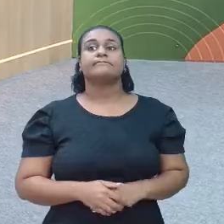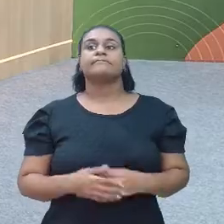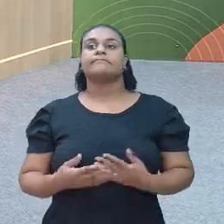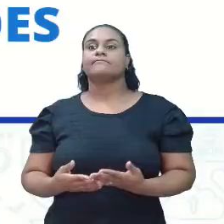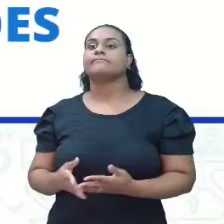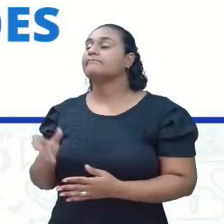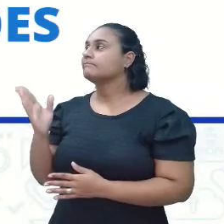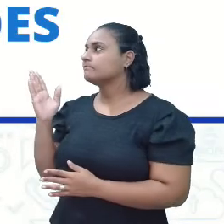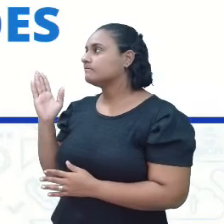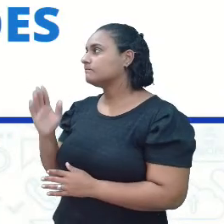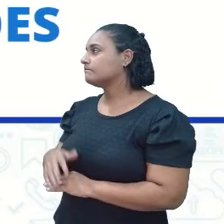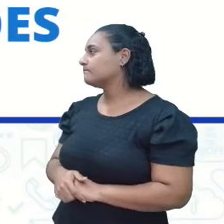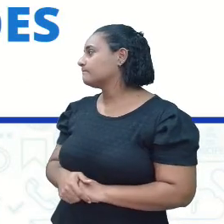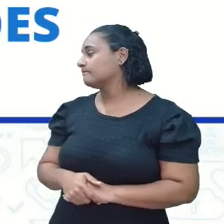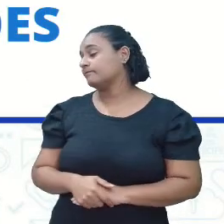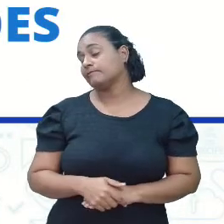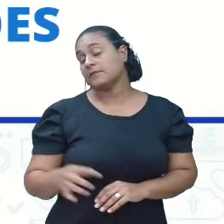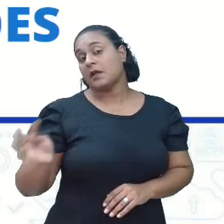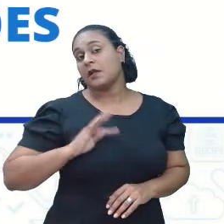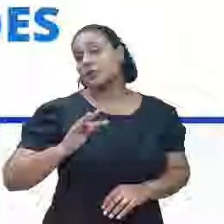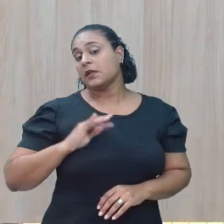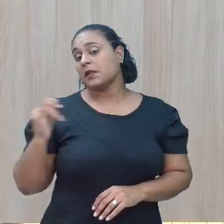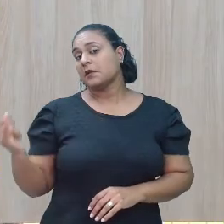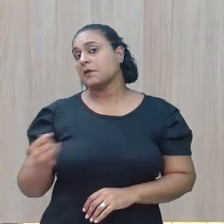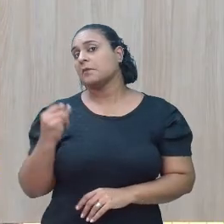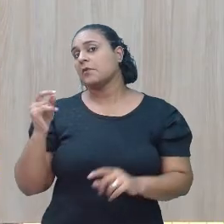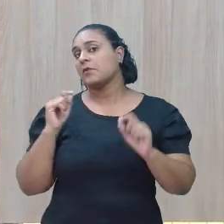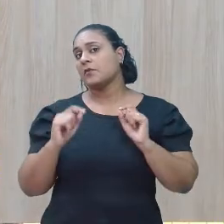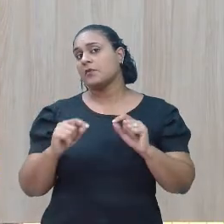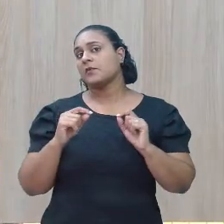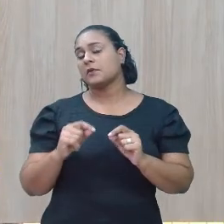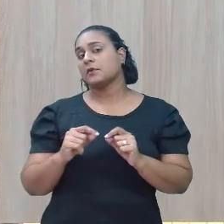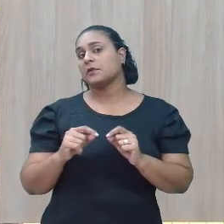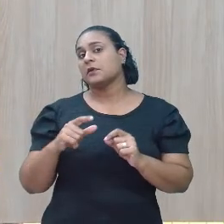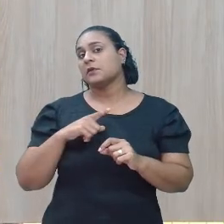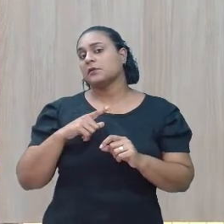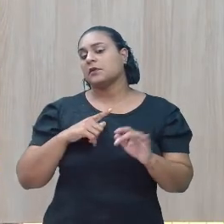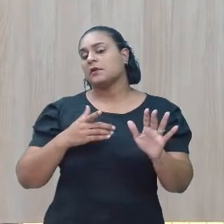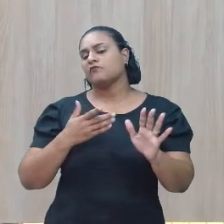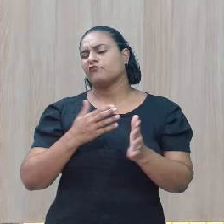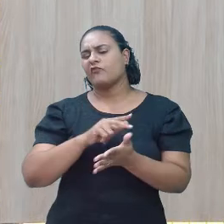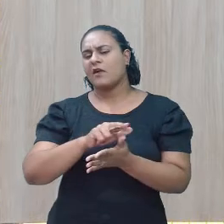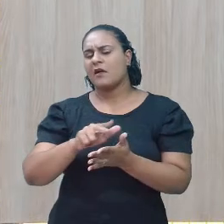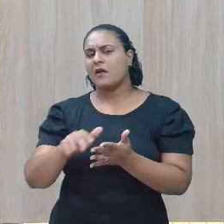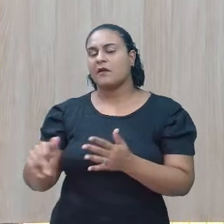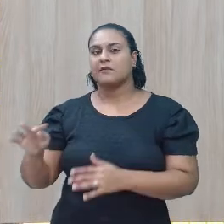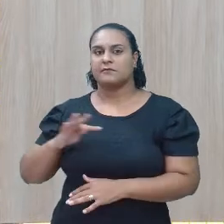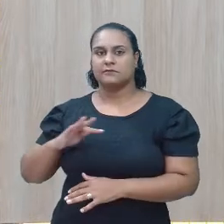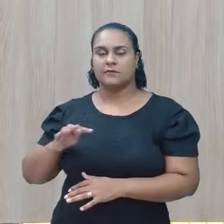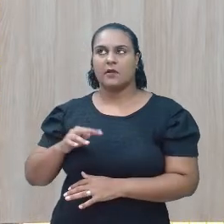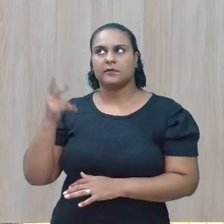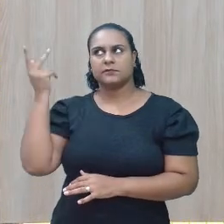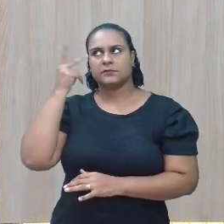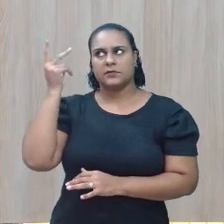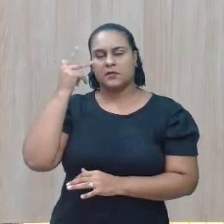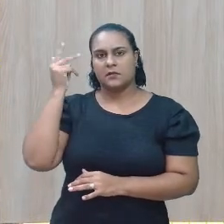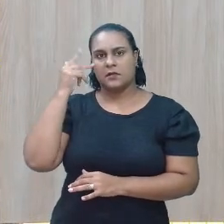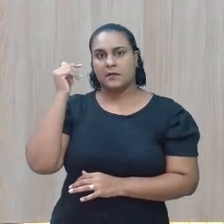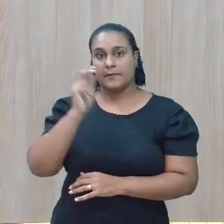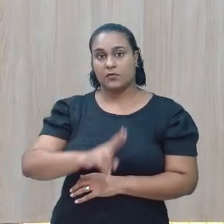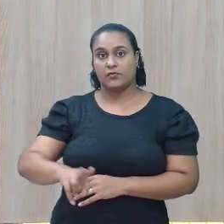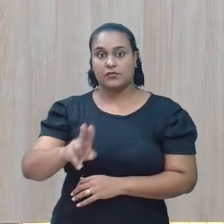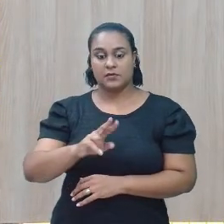voltando aqui, essa parte de técnica é importante porque, como eu disse, né, existem várias técnicas. Geralmente, a gente utiliza